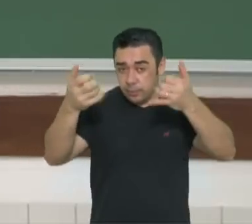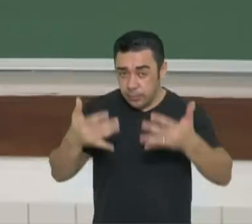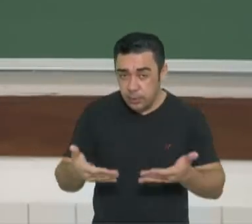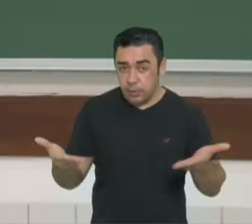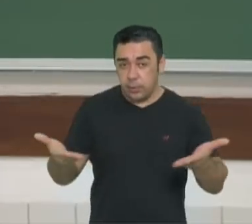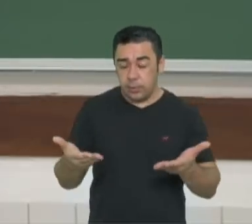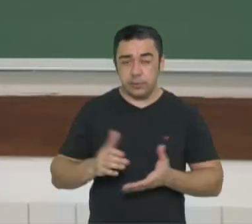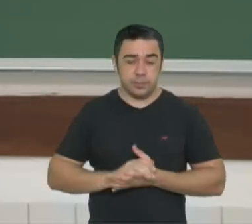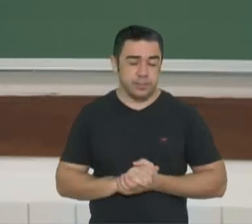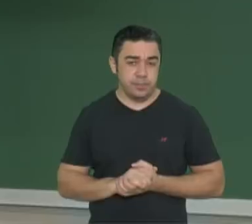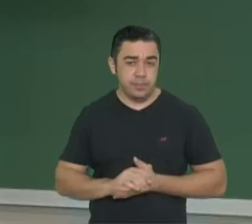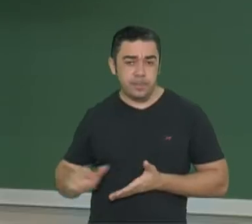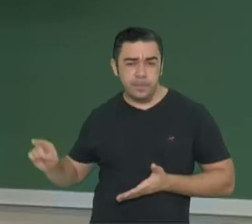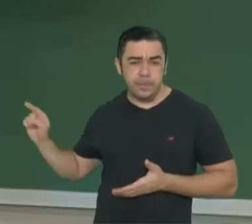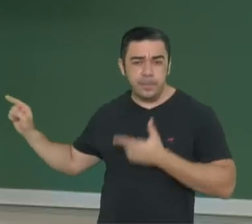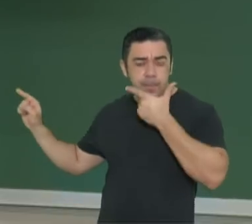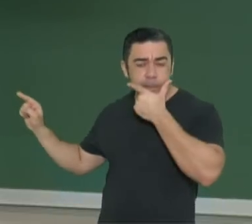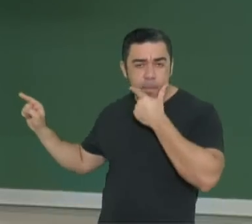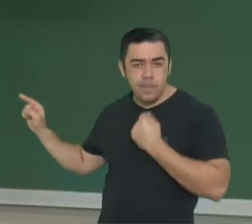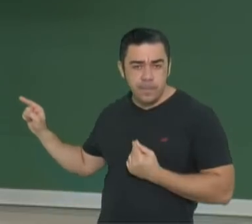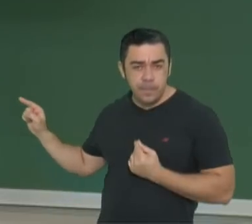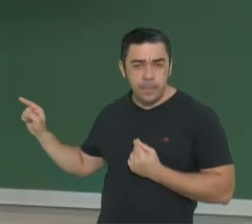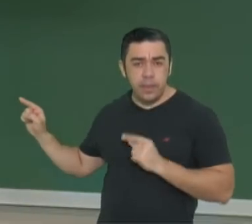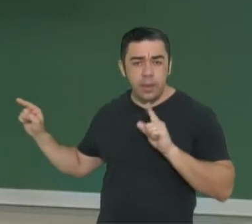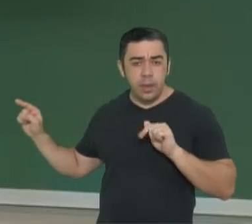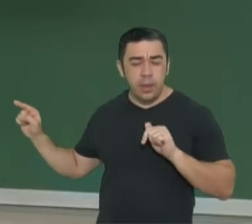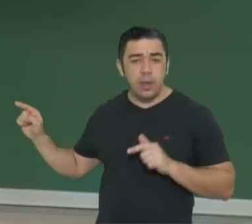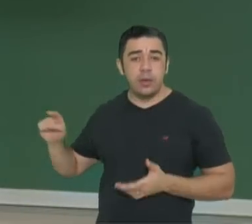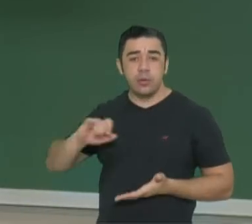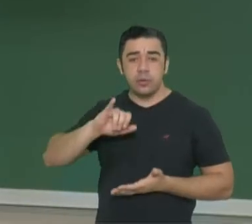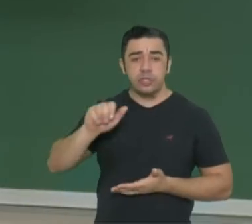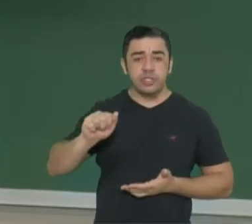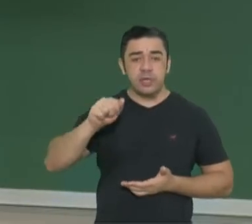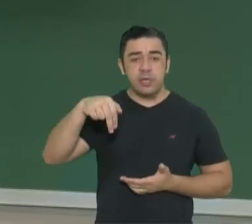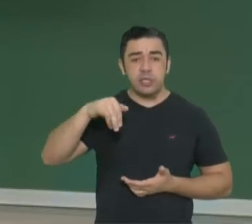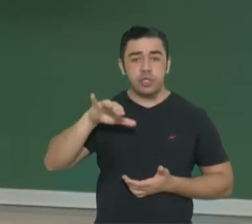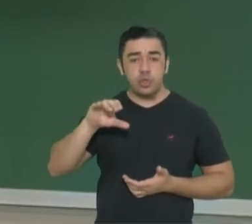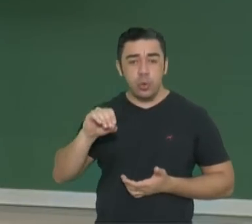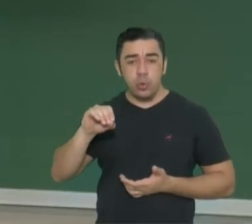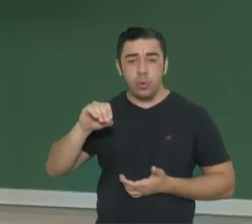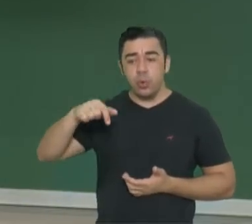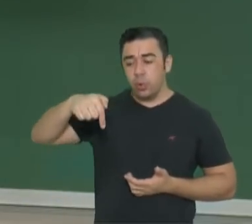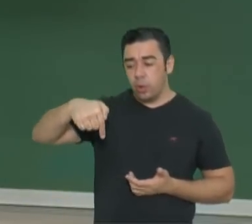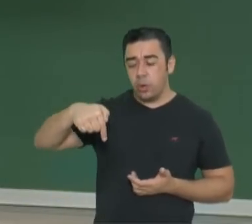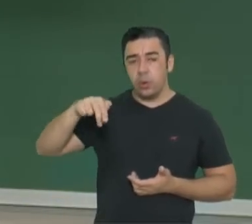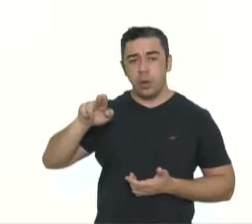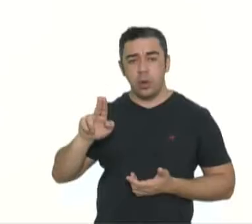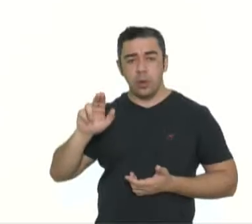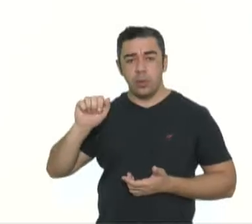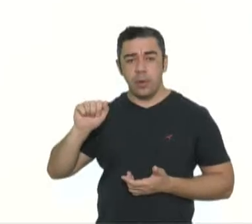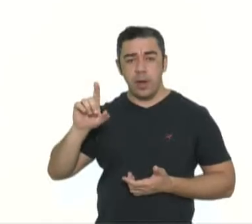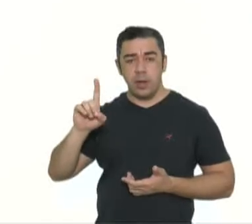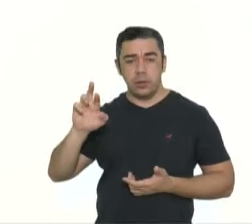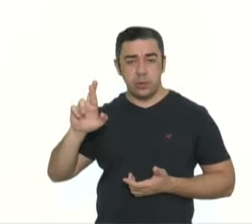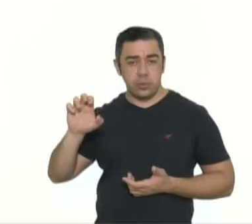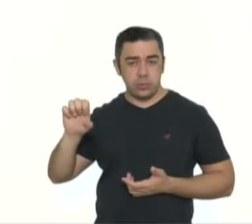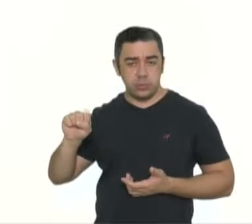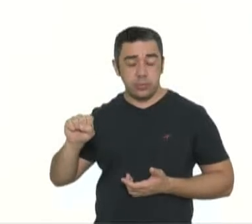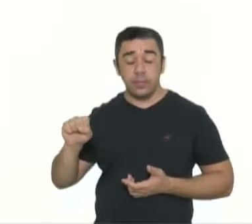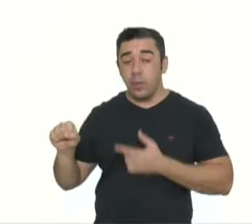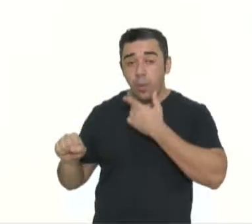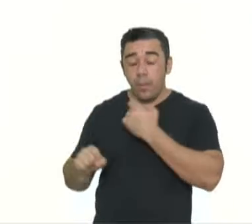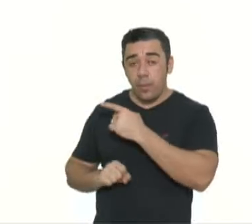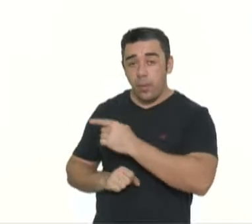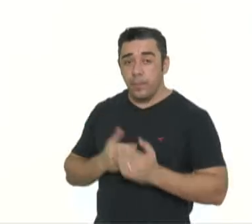de hoje. Este homem aqui com a vassoura é Jânio Quadros, que está à direita aí da imagem. Ele